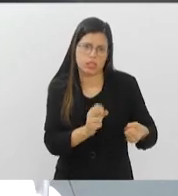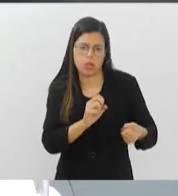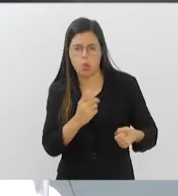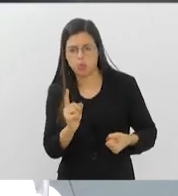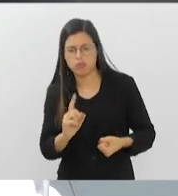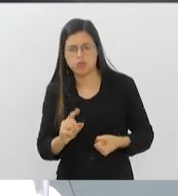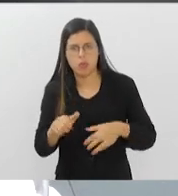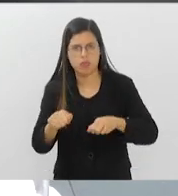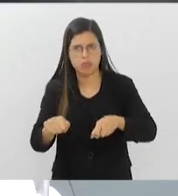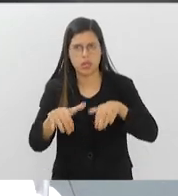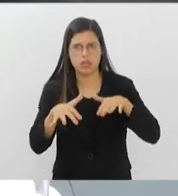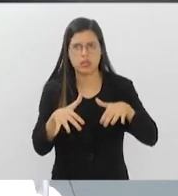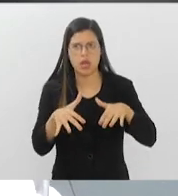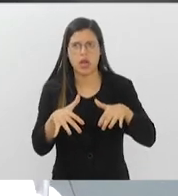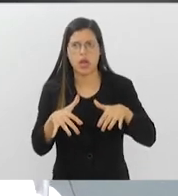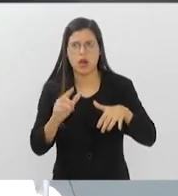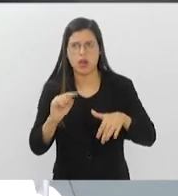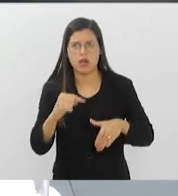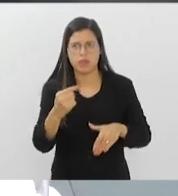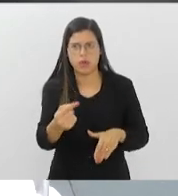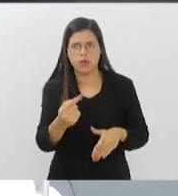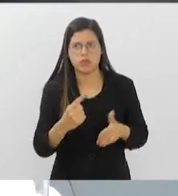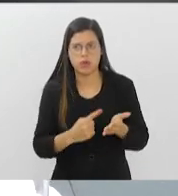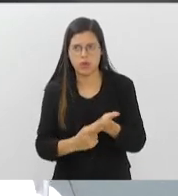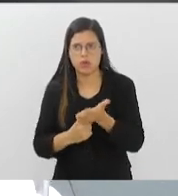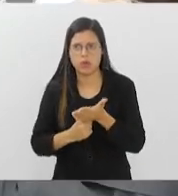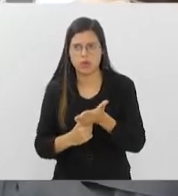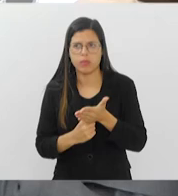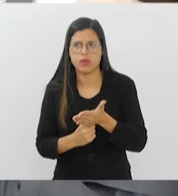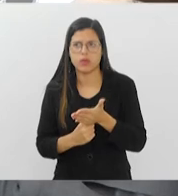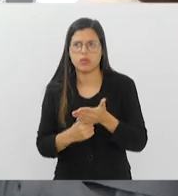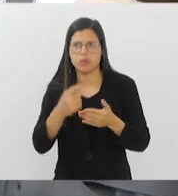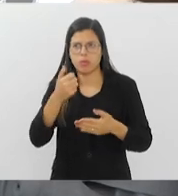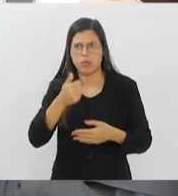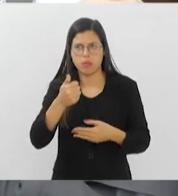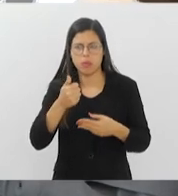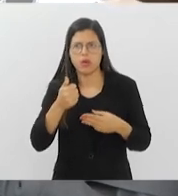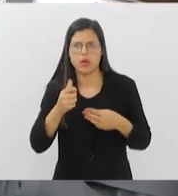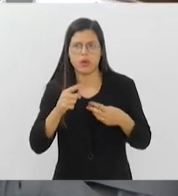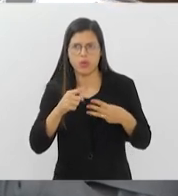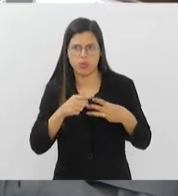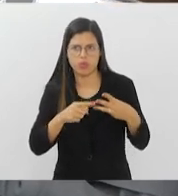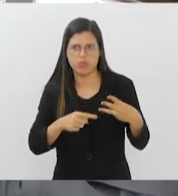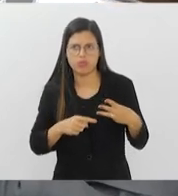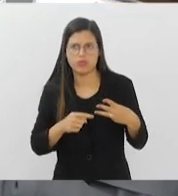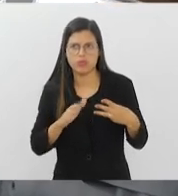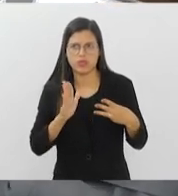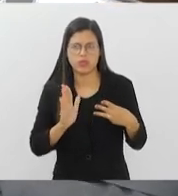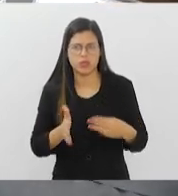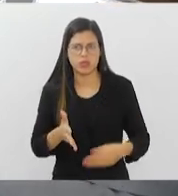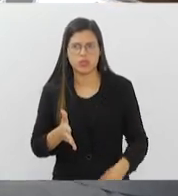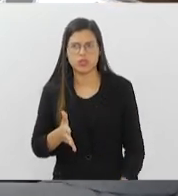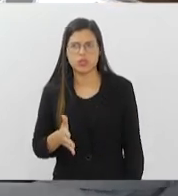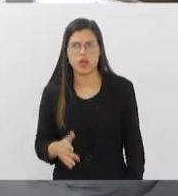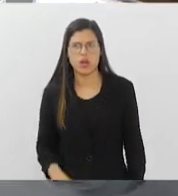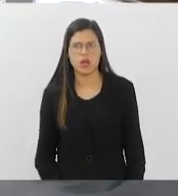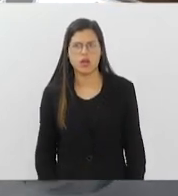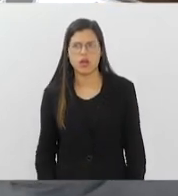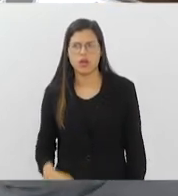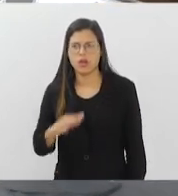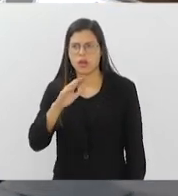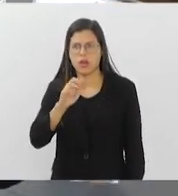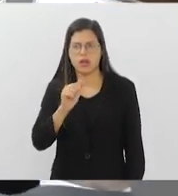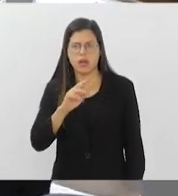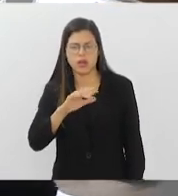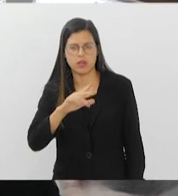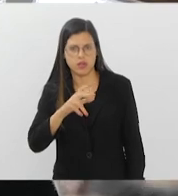a próxima... Fica o compromisso aqui, não tá. Trazer o primeiro item, que já foi que comprometido com o deputado Carlinhos BNH, mas